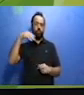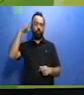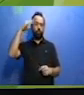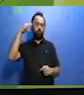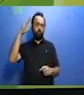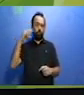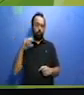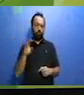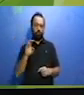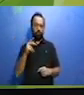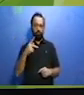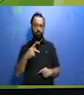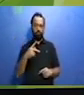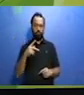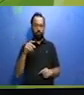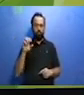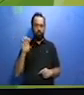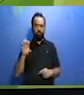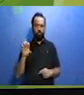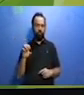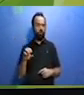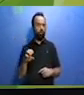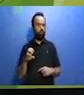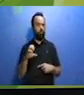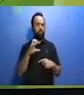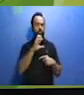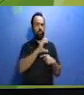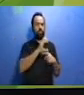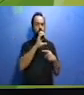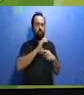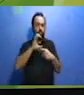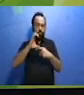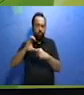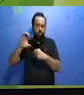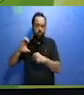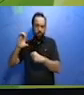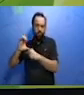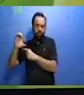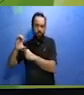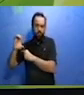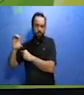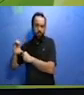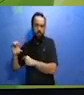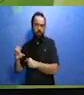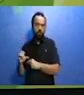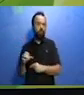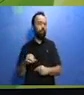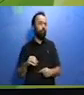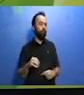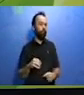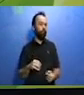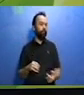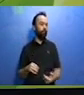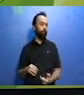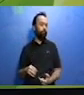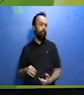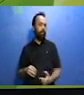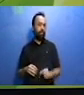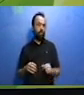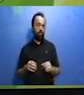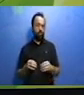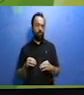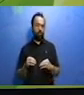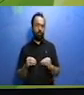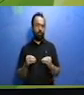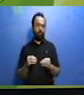de ebulição, como 400 graus Celsius, quer dizer que todas essas substâncias elas têm mais carbono na molécula